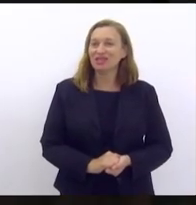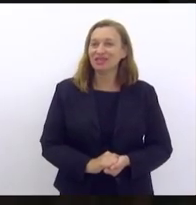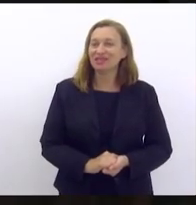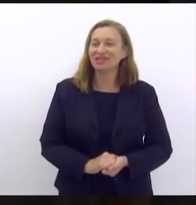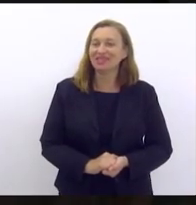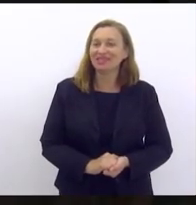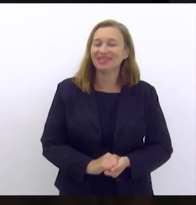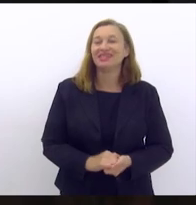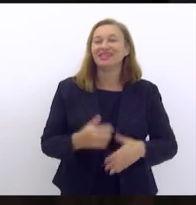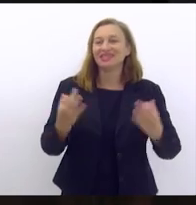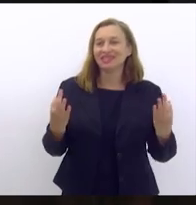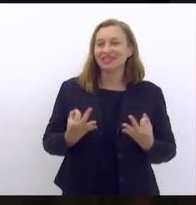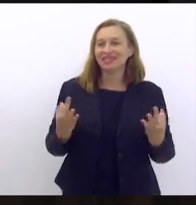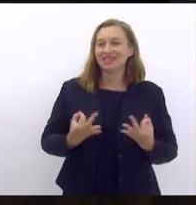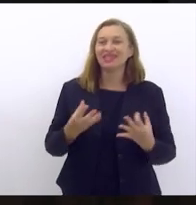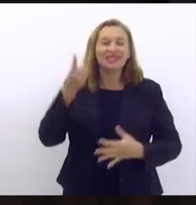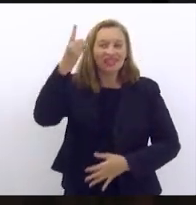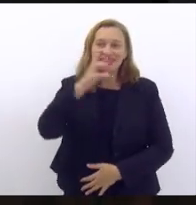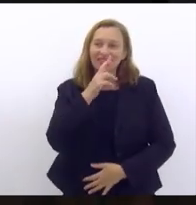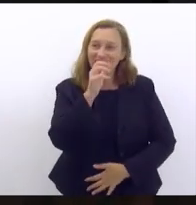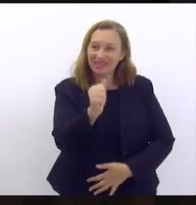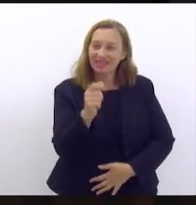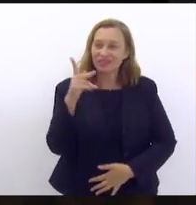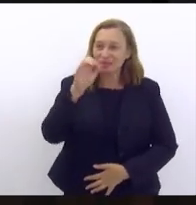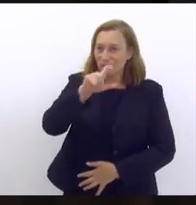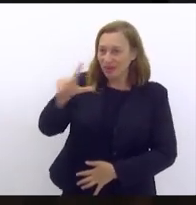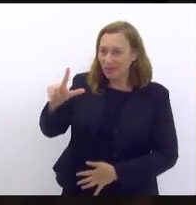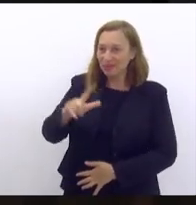Excelente, deputado Rodrigo Amorim, deputado Felipe Poubel.